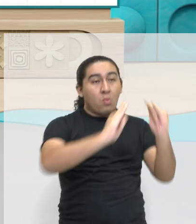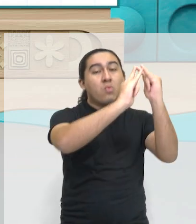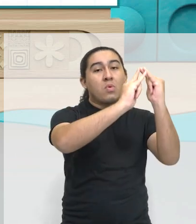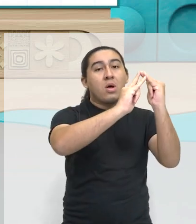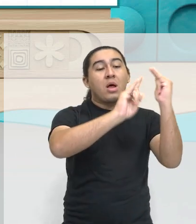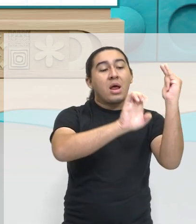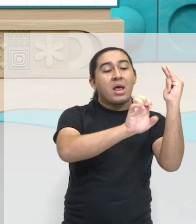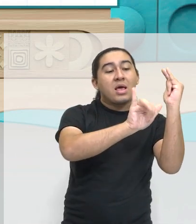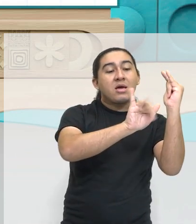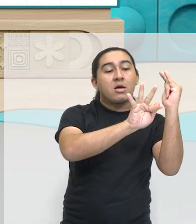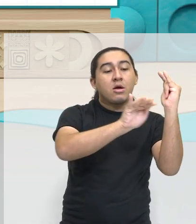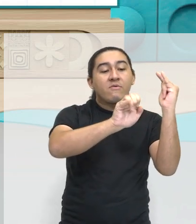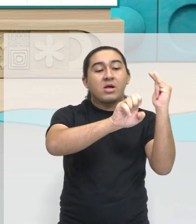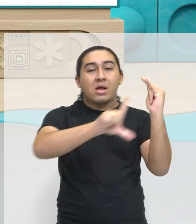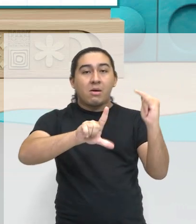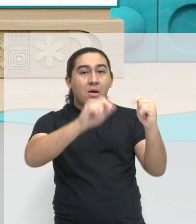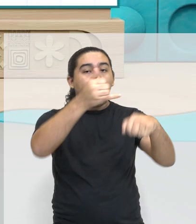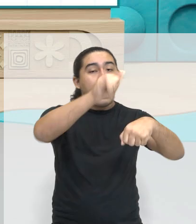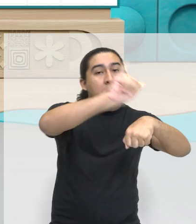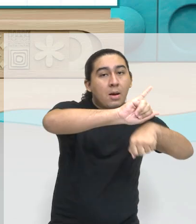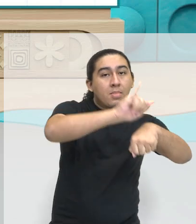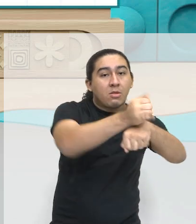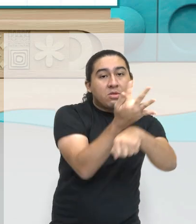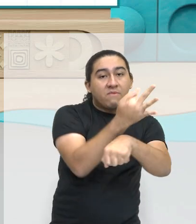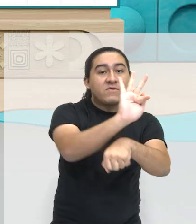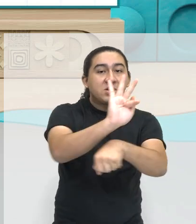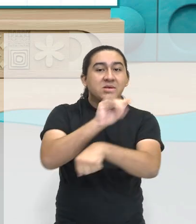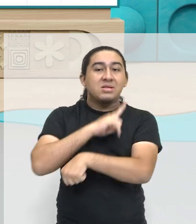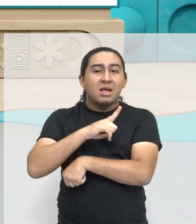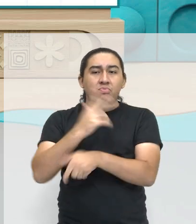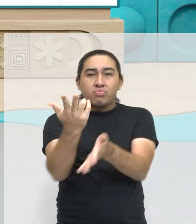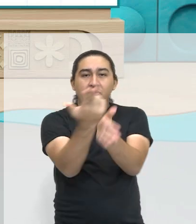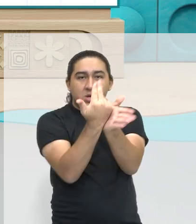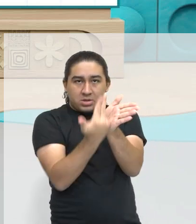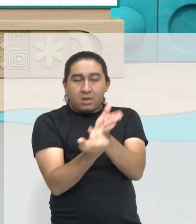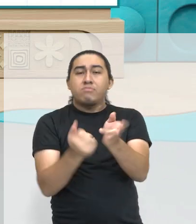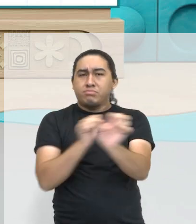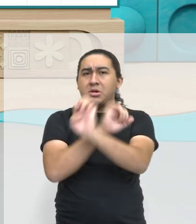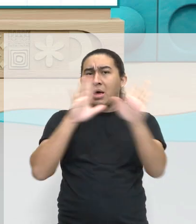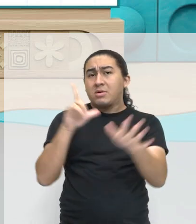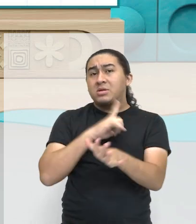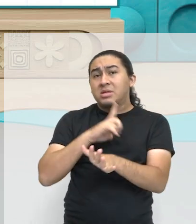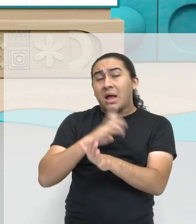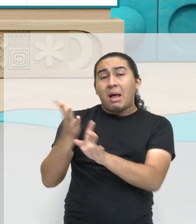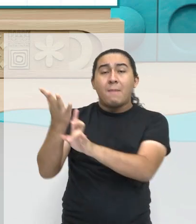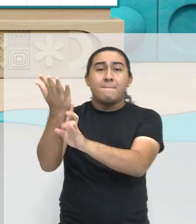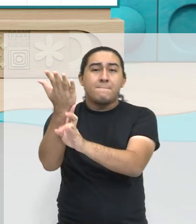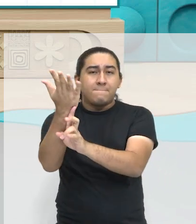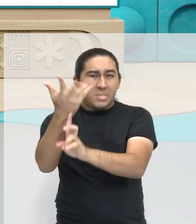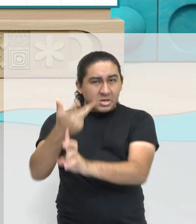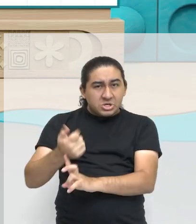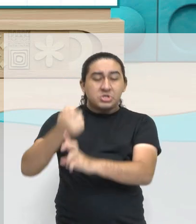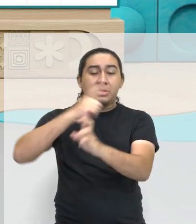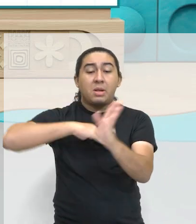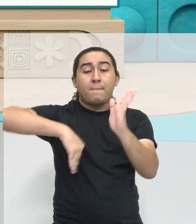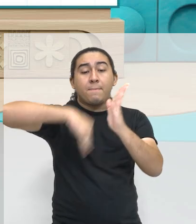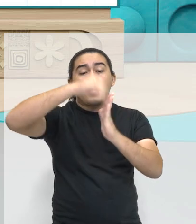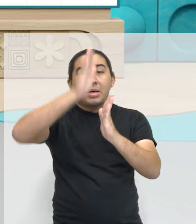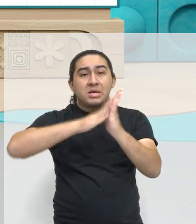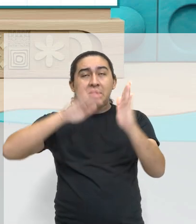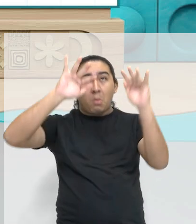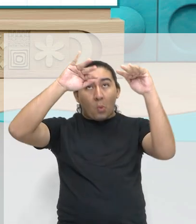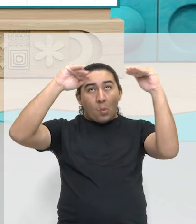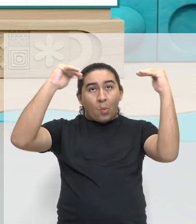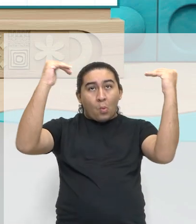por baixo da Torre Eiffel de Paris. Tá? Então, esse aí é o desenho que vocês estão vendo. Claro que foi artistas